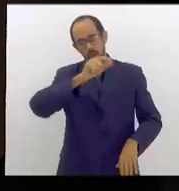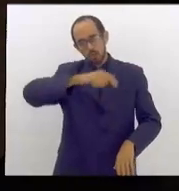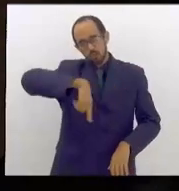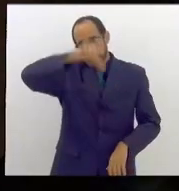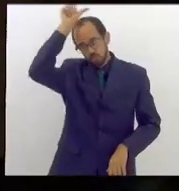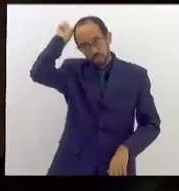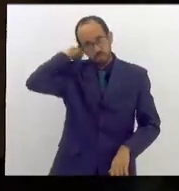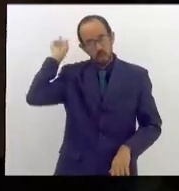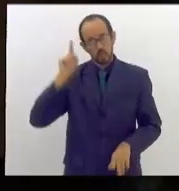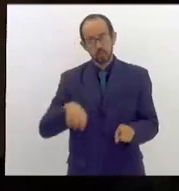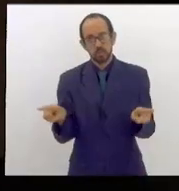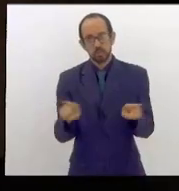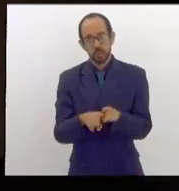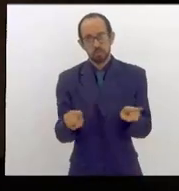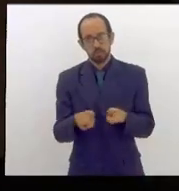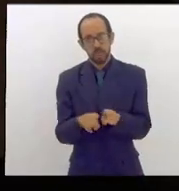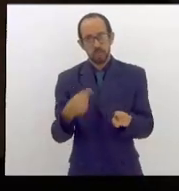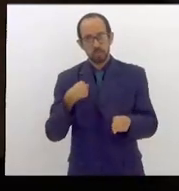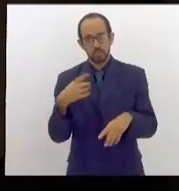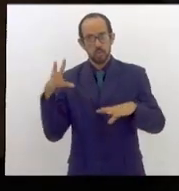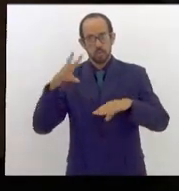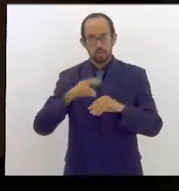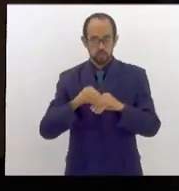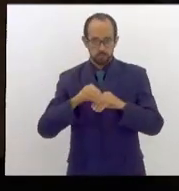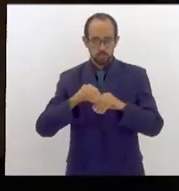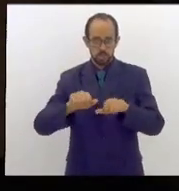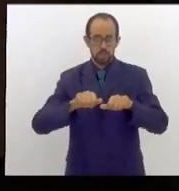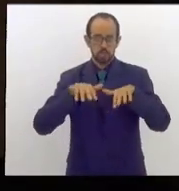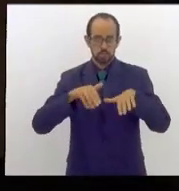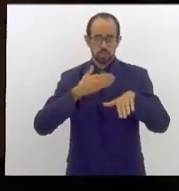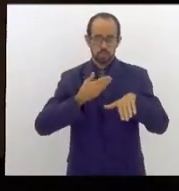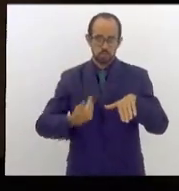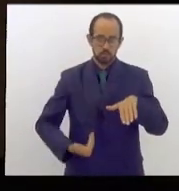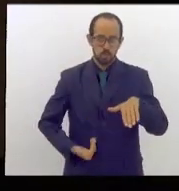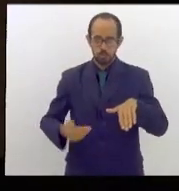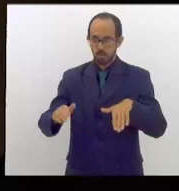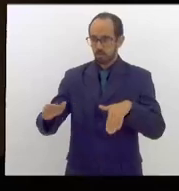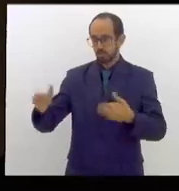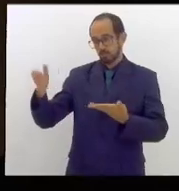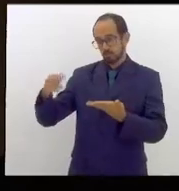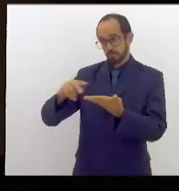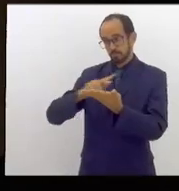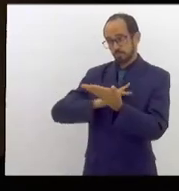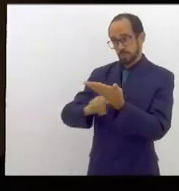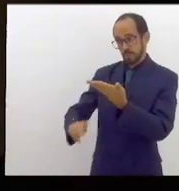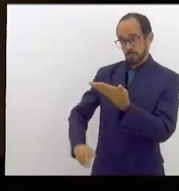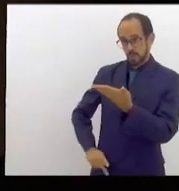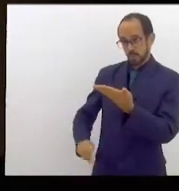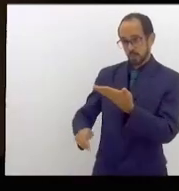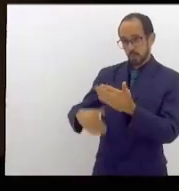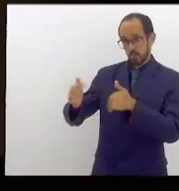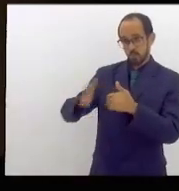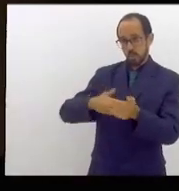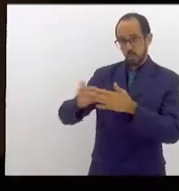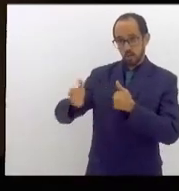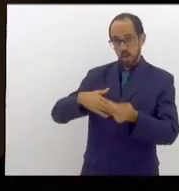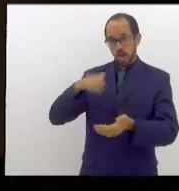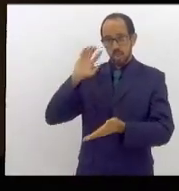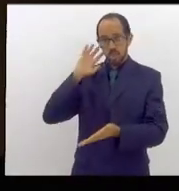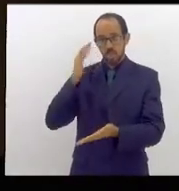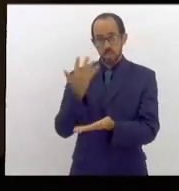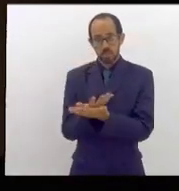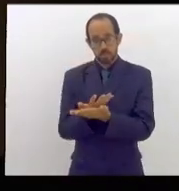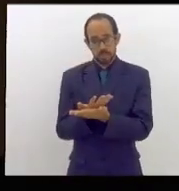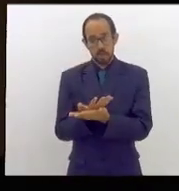essas que eu trouxe aqui como resumo da audiência pública e Presidente qualquer uma das decisões obviamente